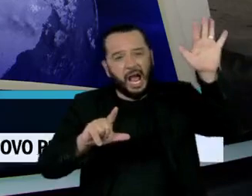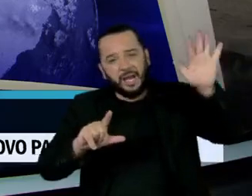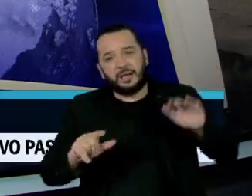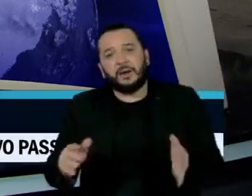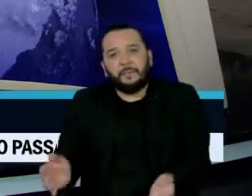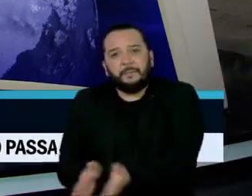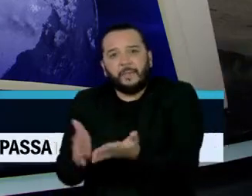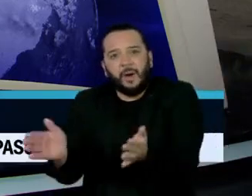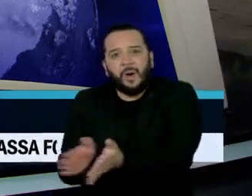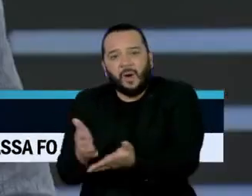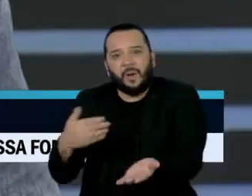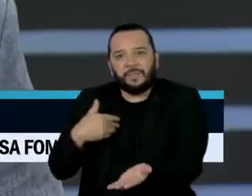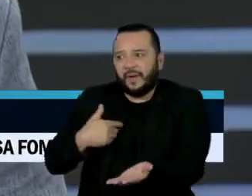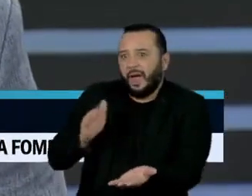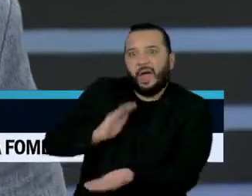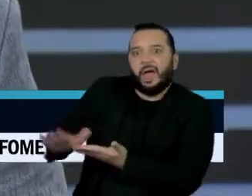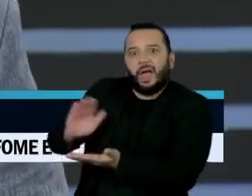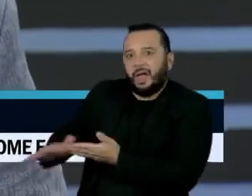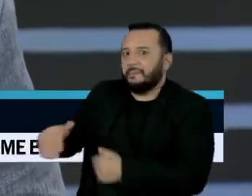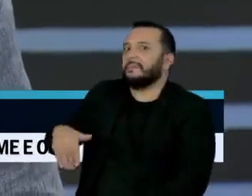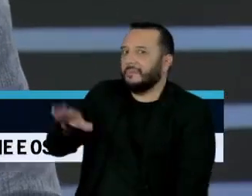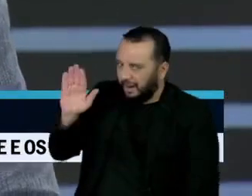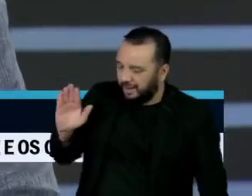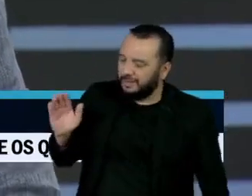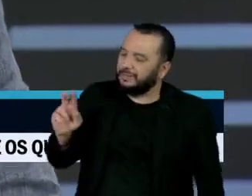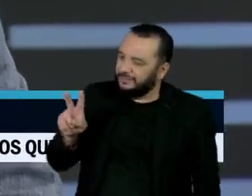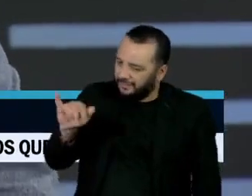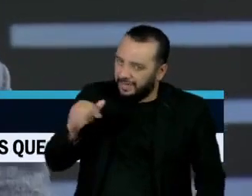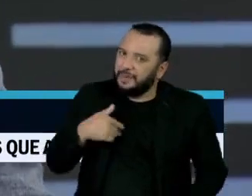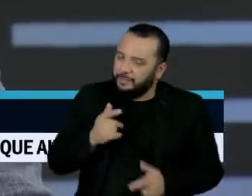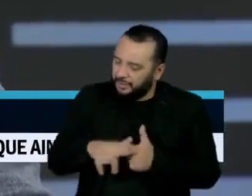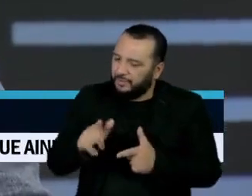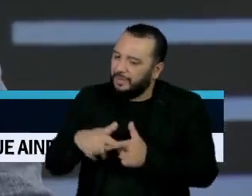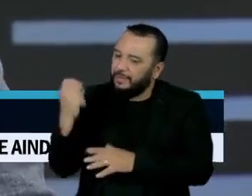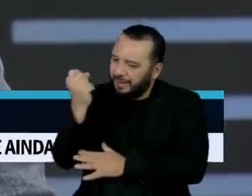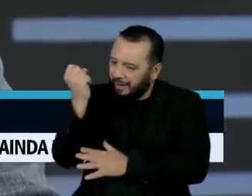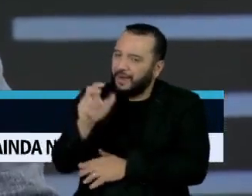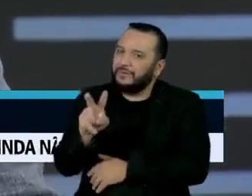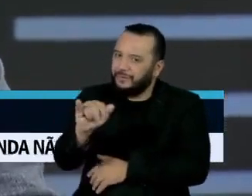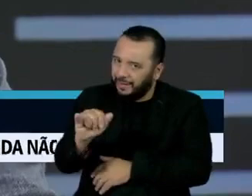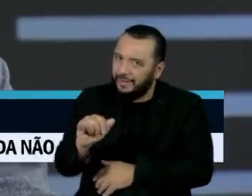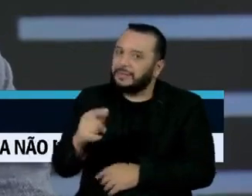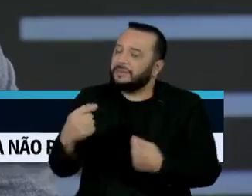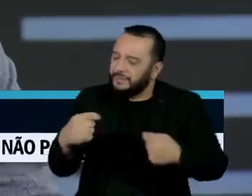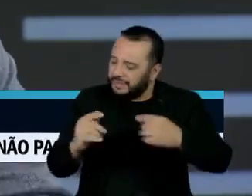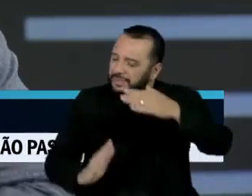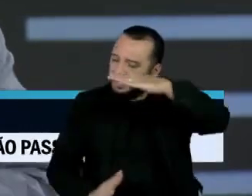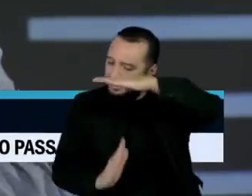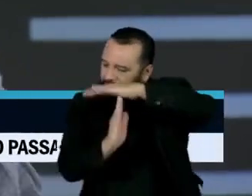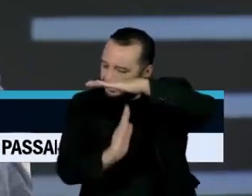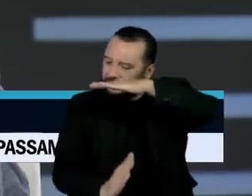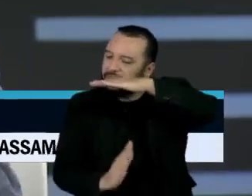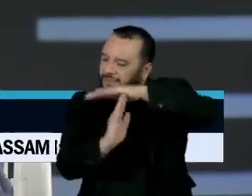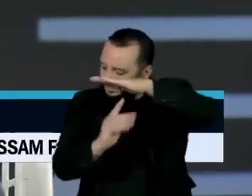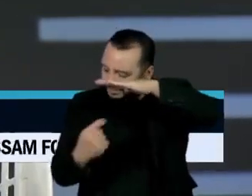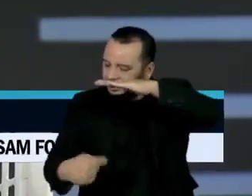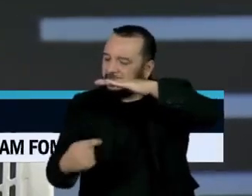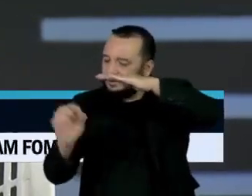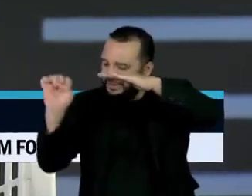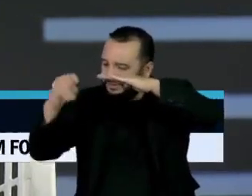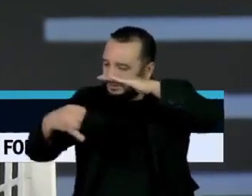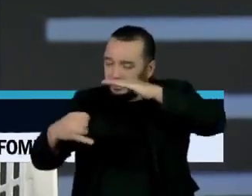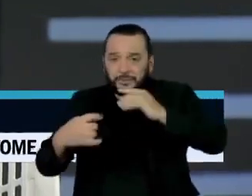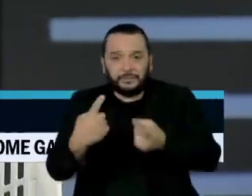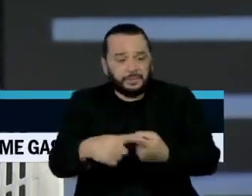mais pobres, e acaba agravando esses problemas. E essa ironia de ser o celeiro do mundo, mas ter mais